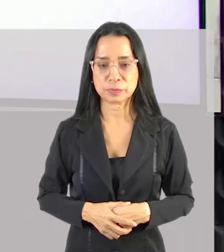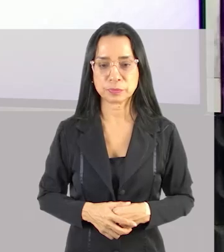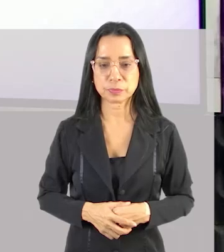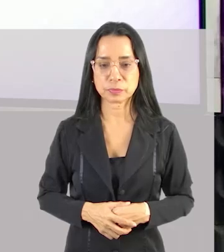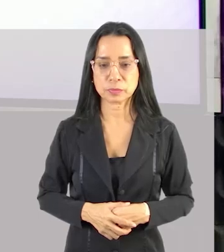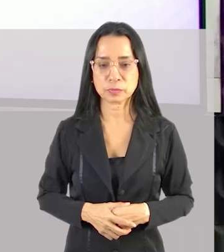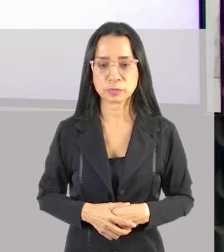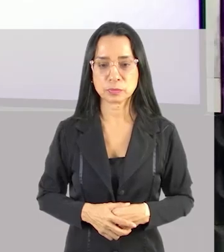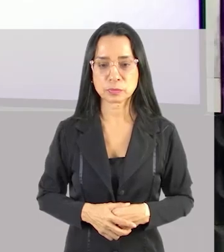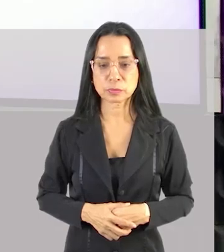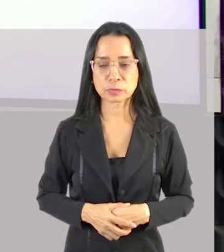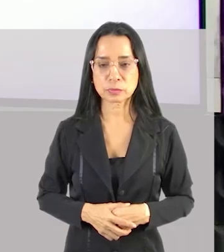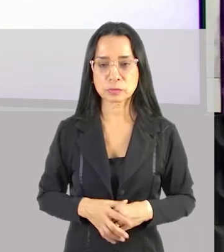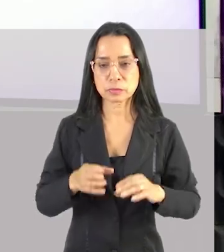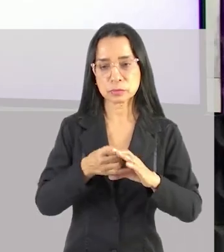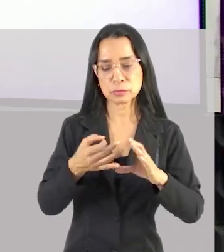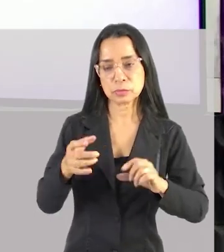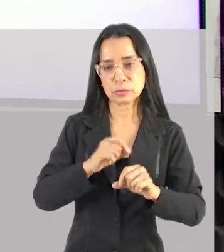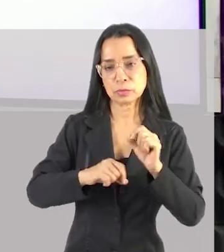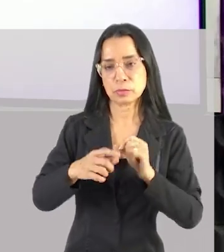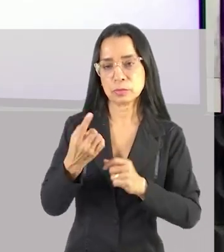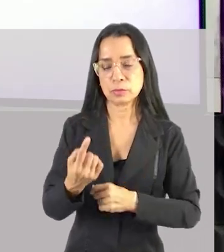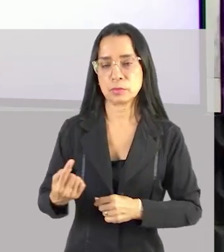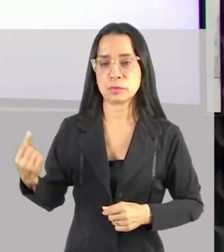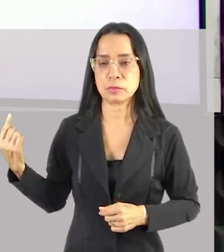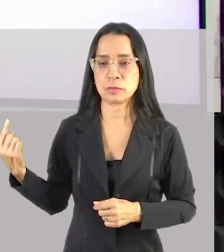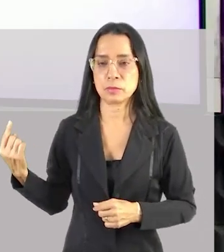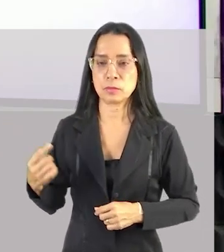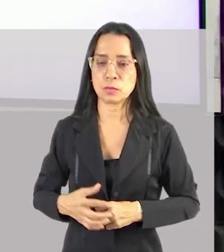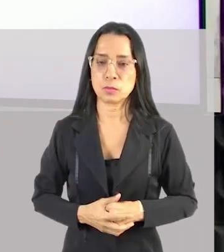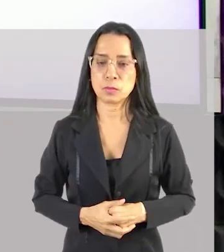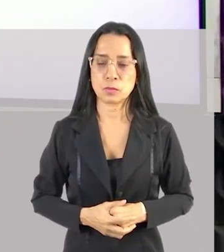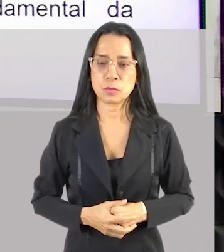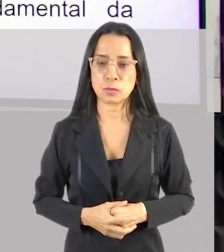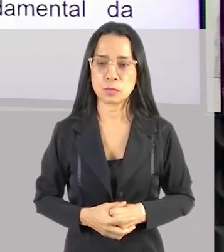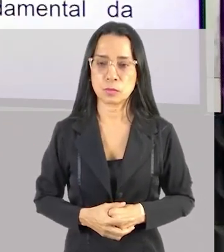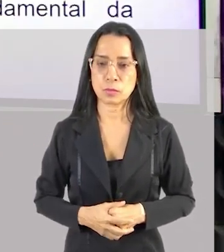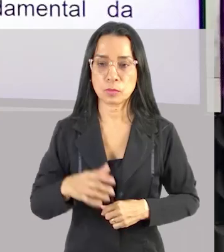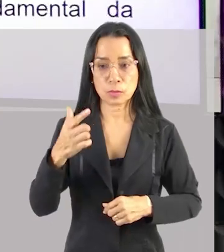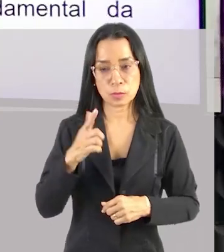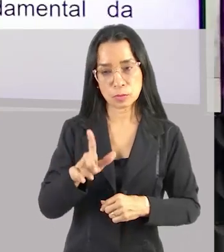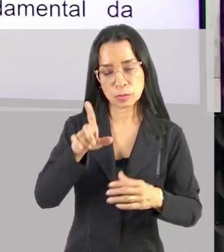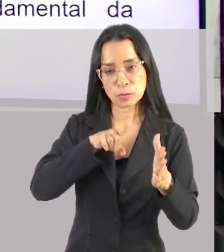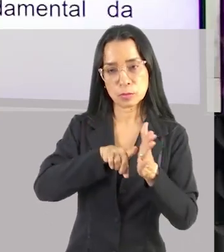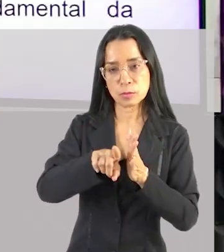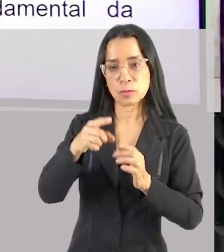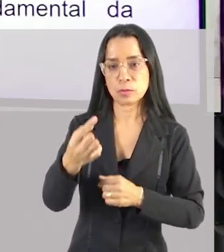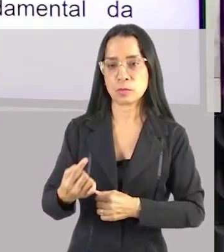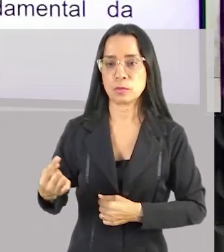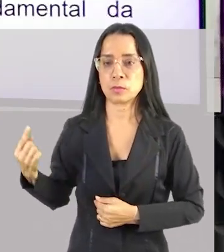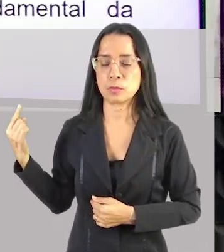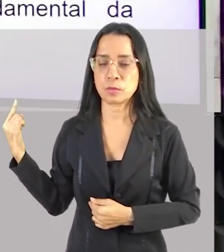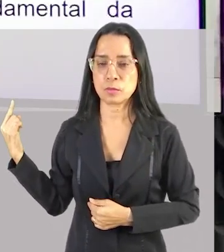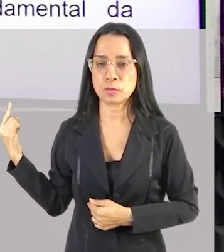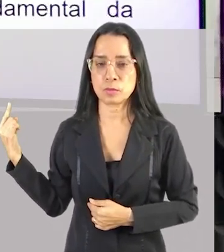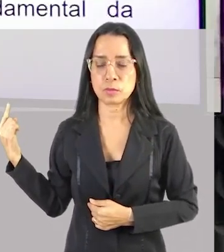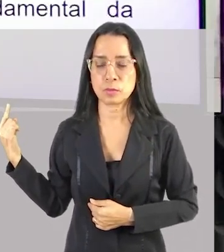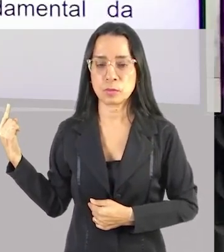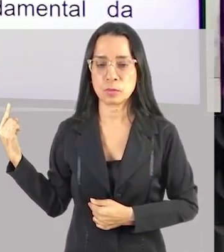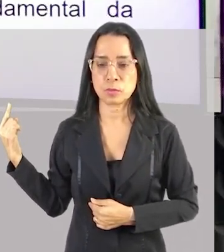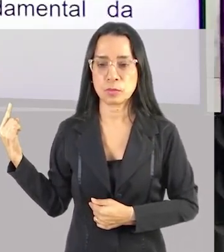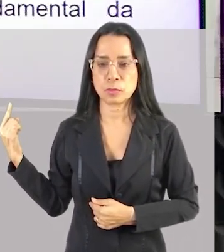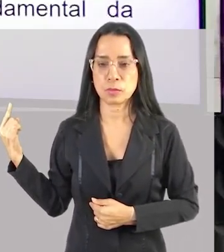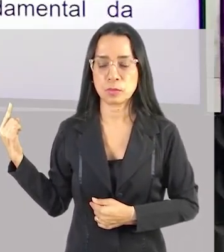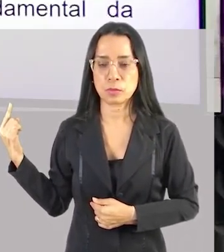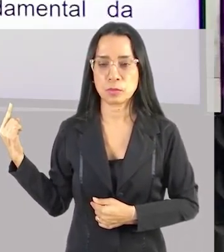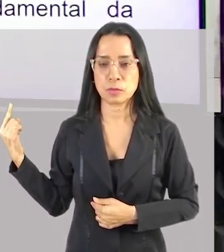isso que caracteriza essa corrente helenística. Beleza, pessoal? Vamos para mais uma questão sobre o helenismo, para a gente fechar essa